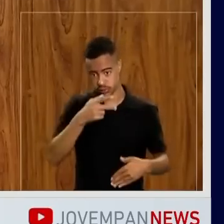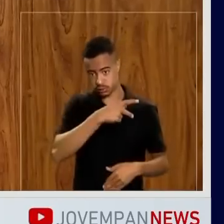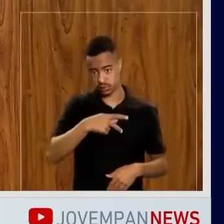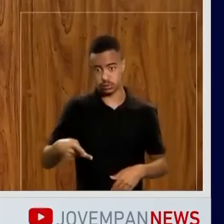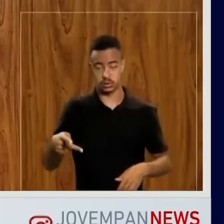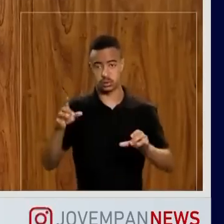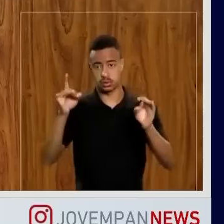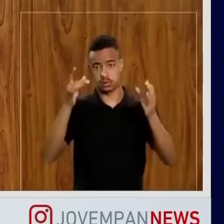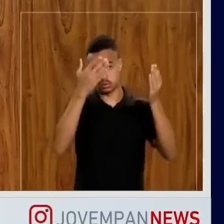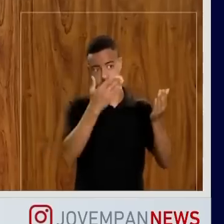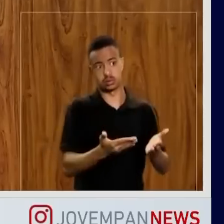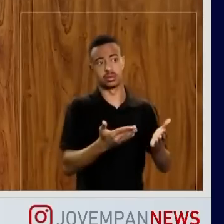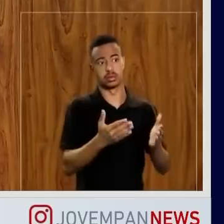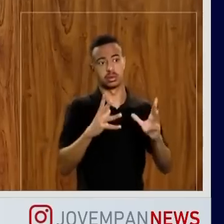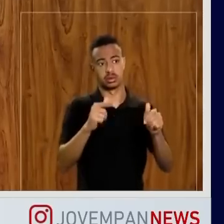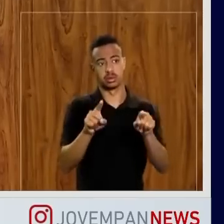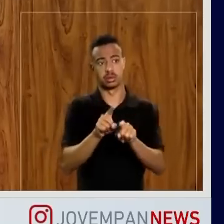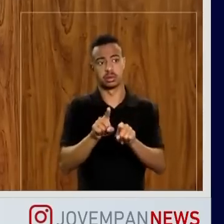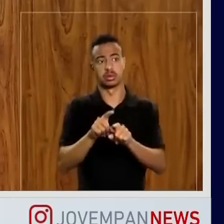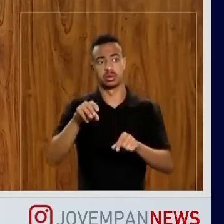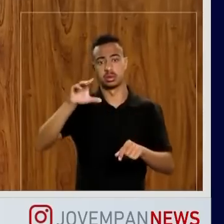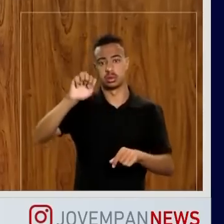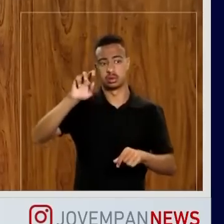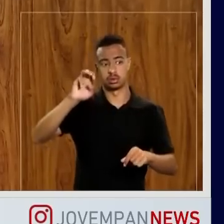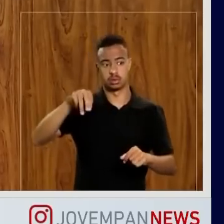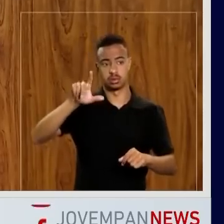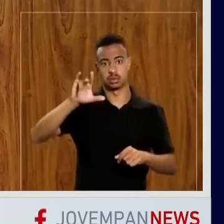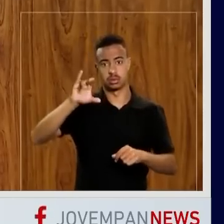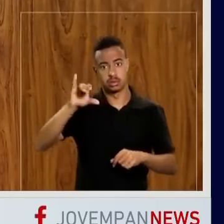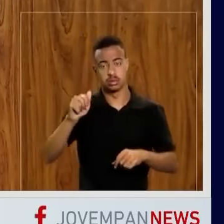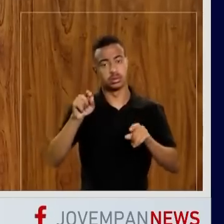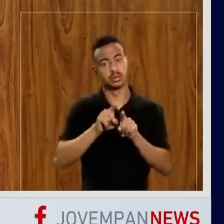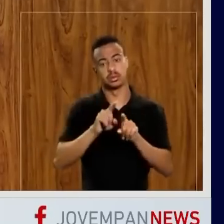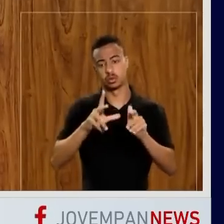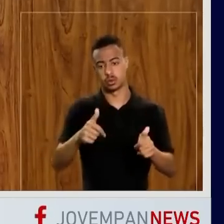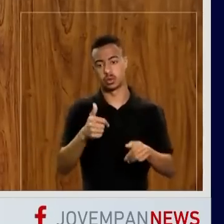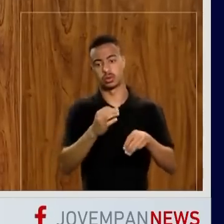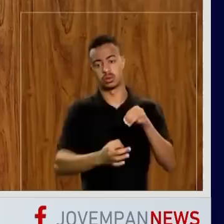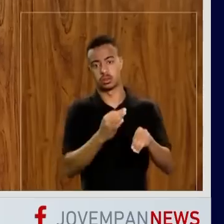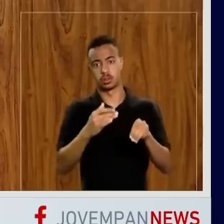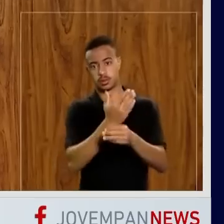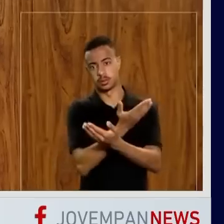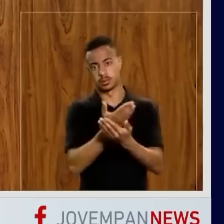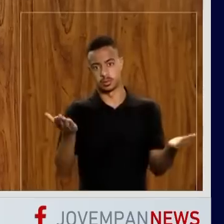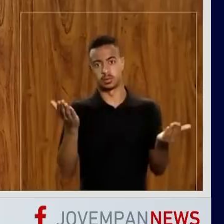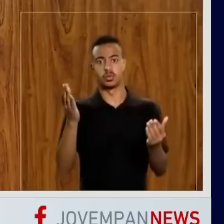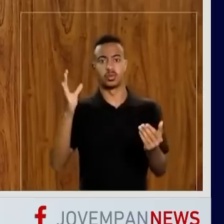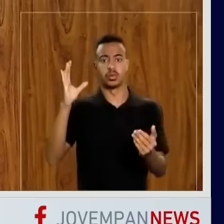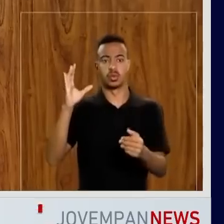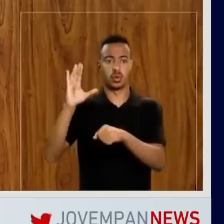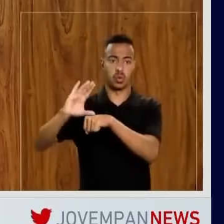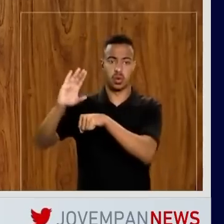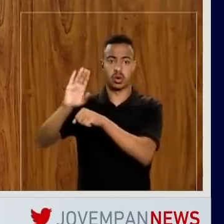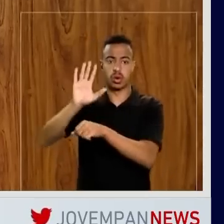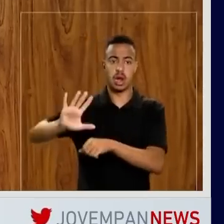Mas o que ele pode fazer? O venezuelano que está lá, que ele saiu da Venezuela, está lá nos Estados Unidos, aí ele vê o Maduro. O que lhe resta